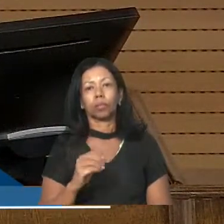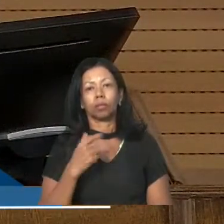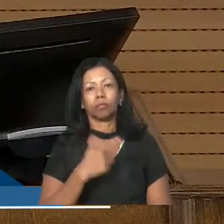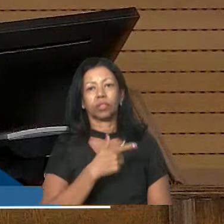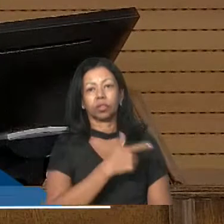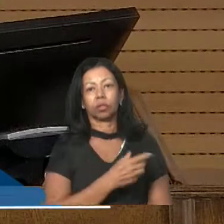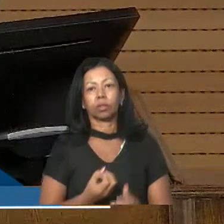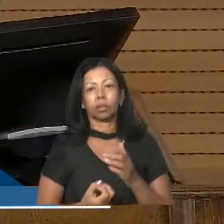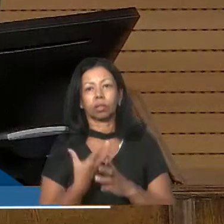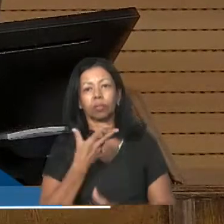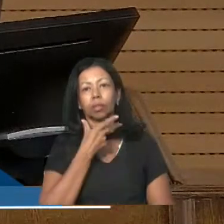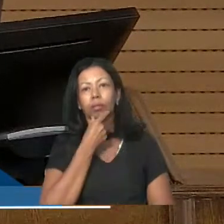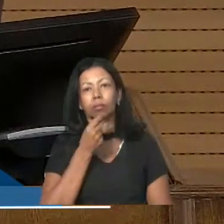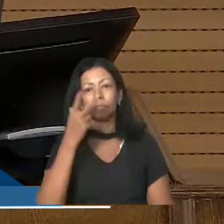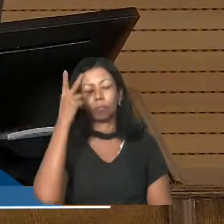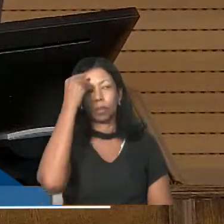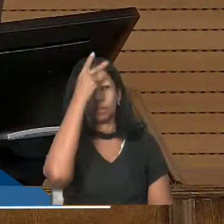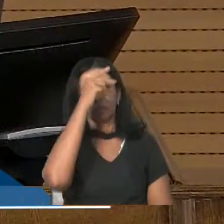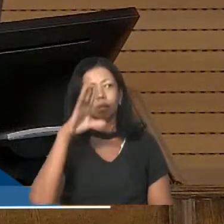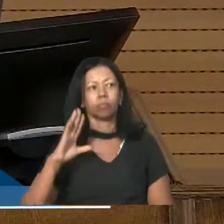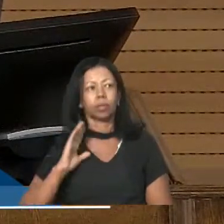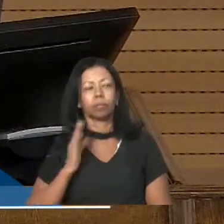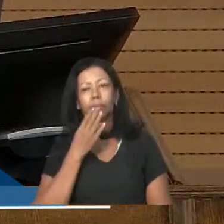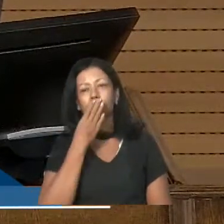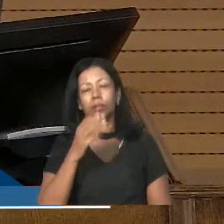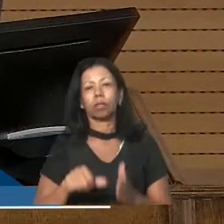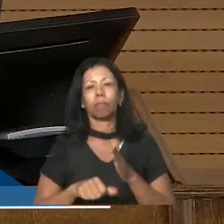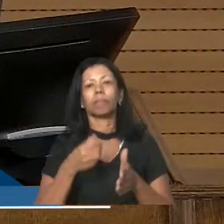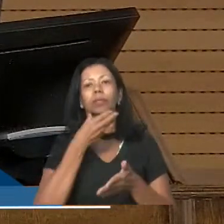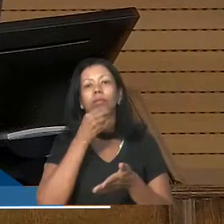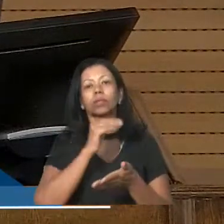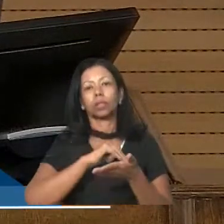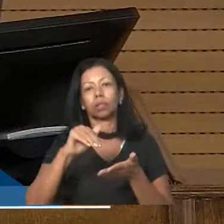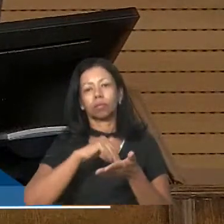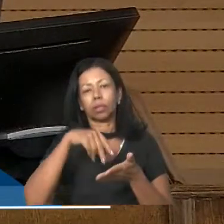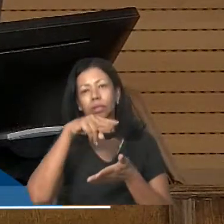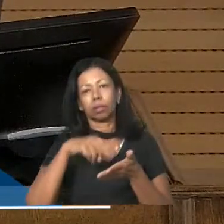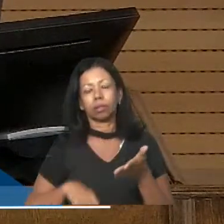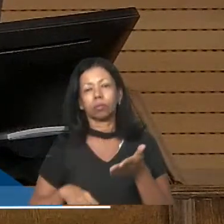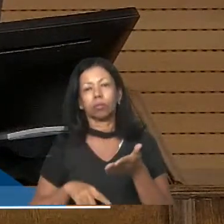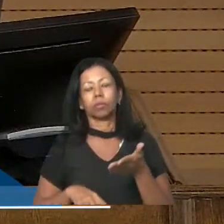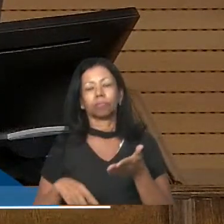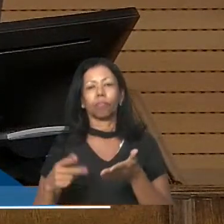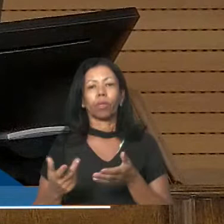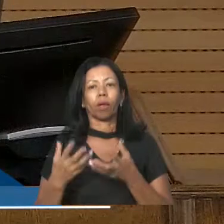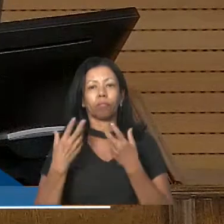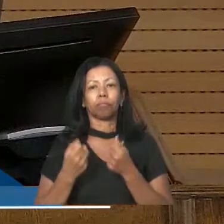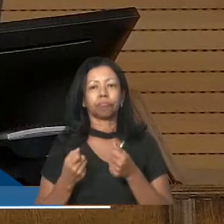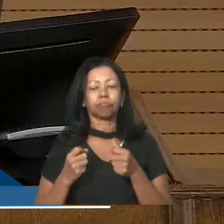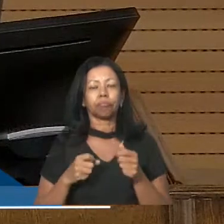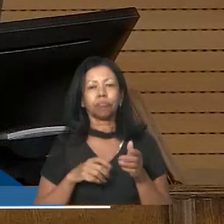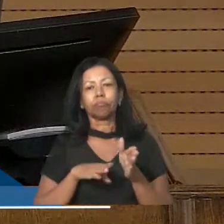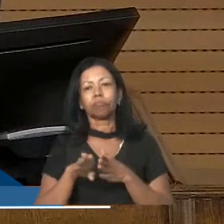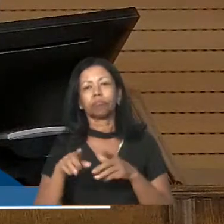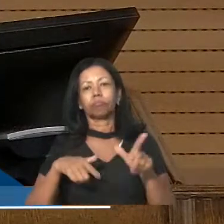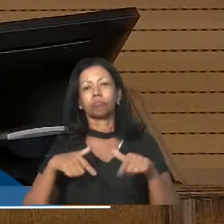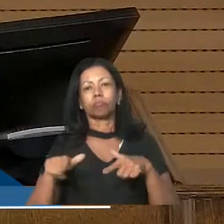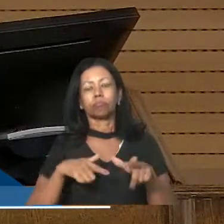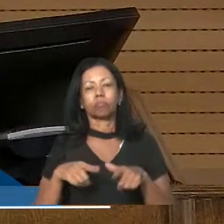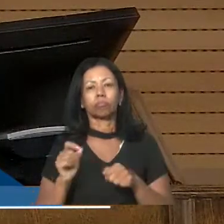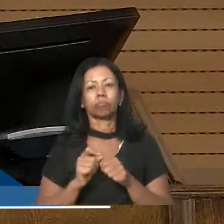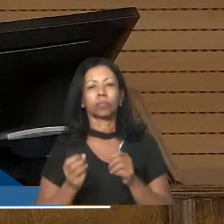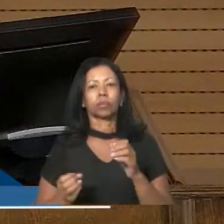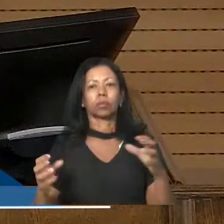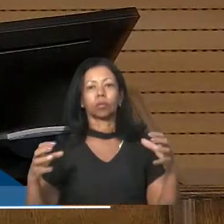12/2022, autoria prefeito municipal. Solicito ao senhor primeiro secretário que proceda à leitura do parecer favorável à tramitação da propositura exarada